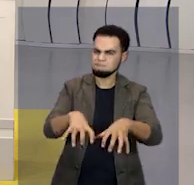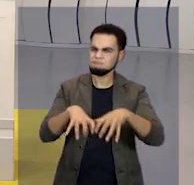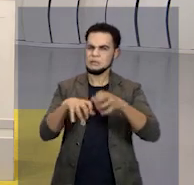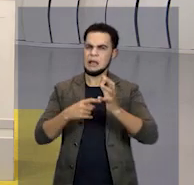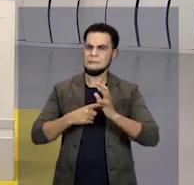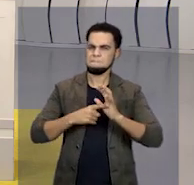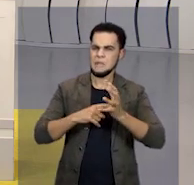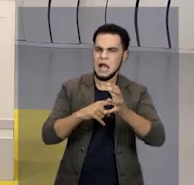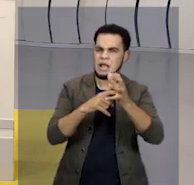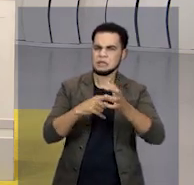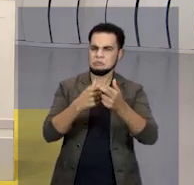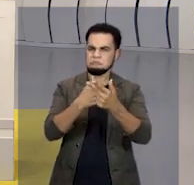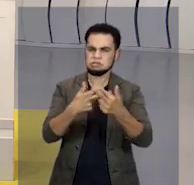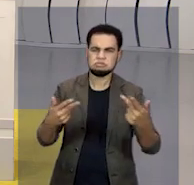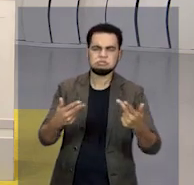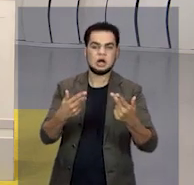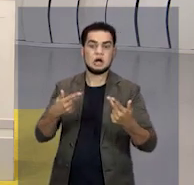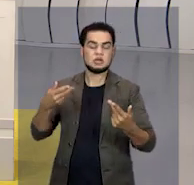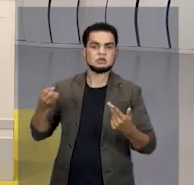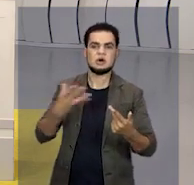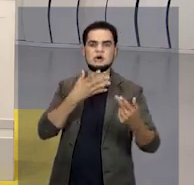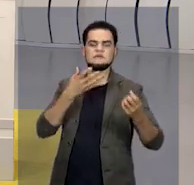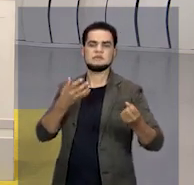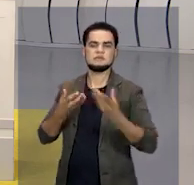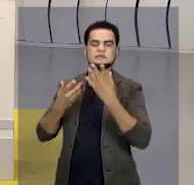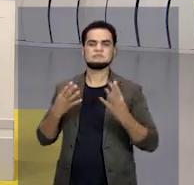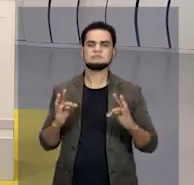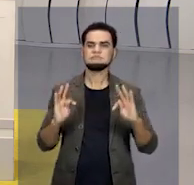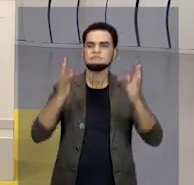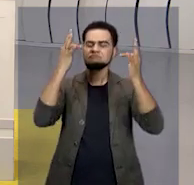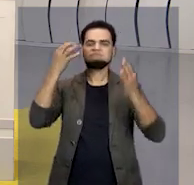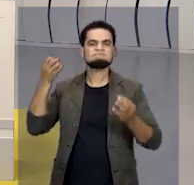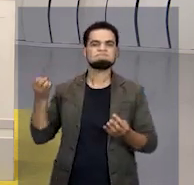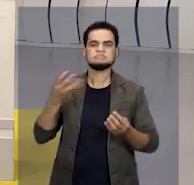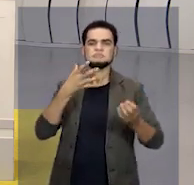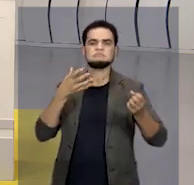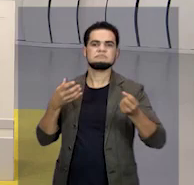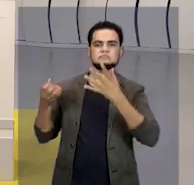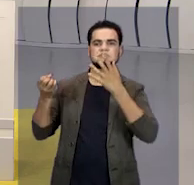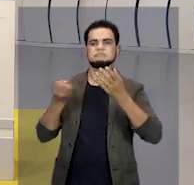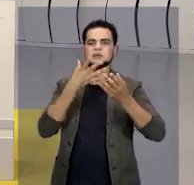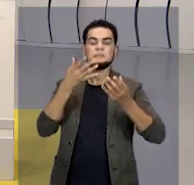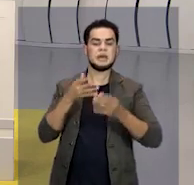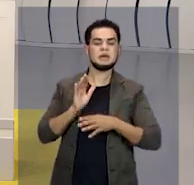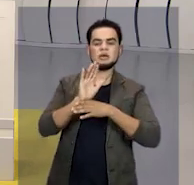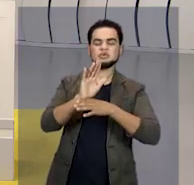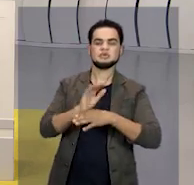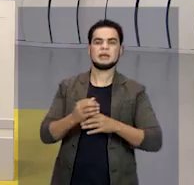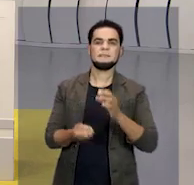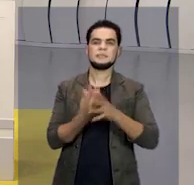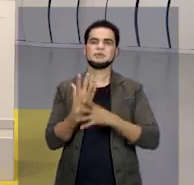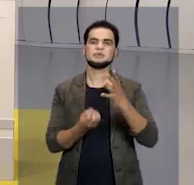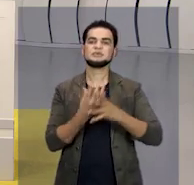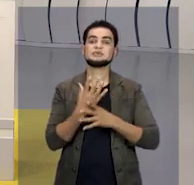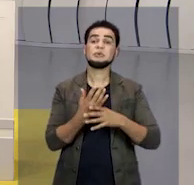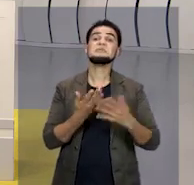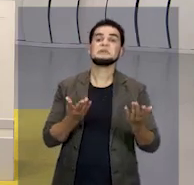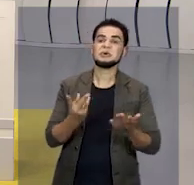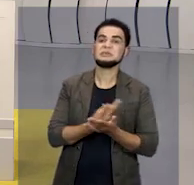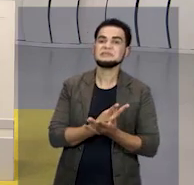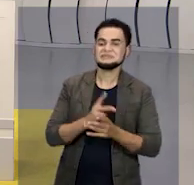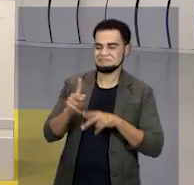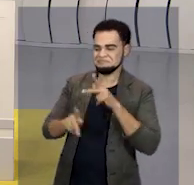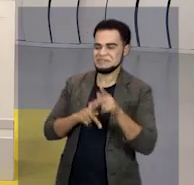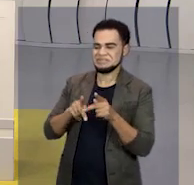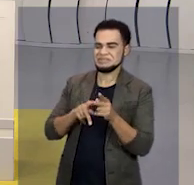né? Você já tem as primeiras tecnologias mais avançadas em relação à produção, e aí automaticamente você já começa